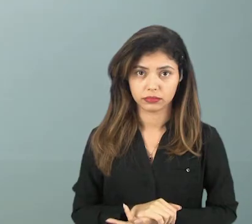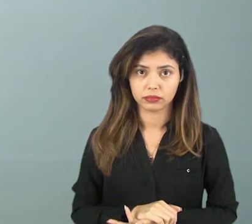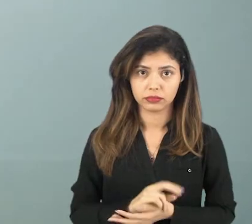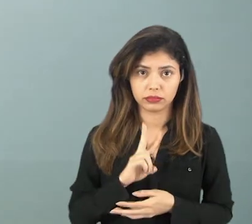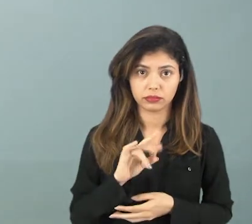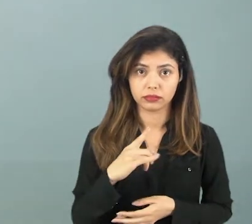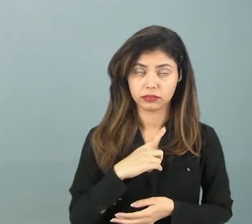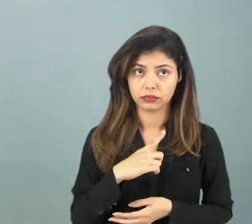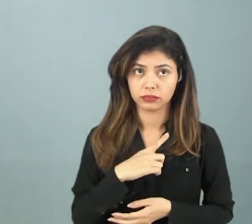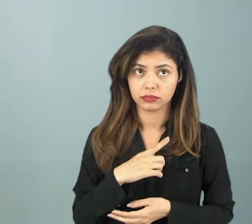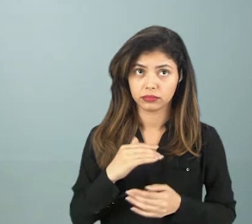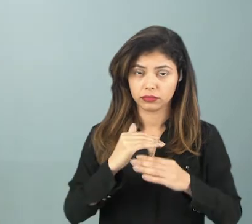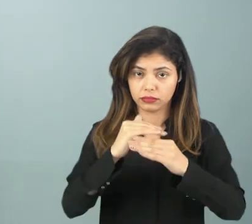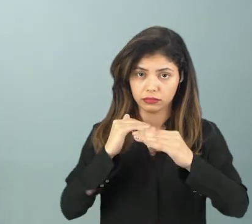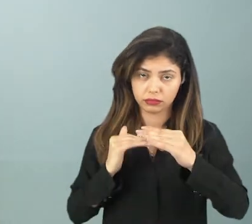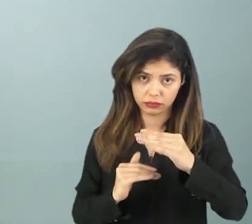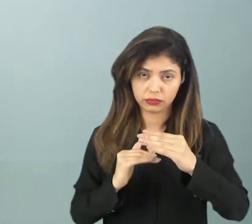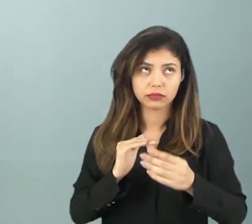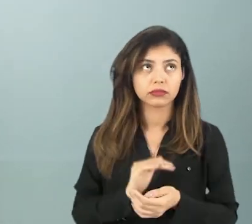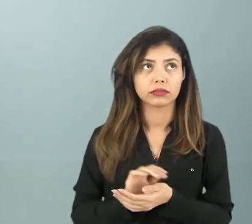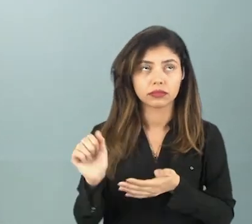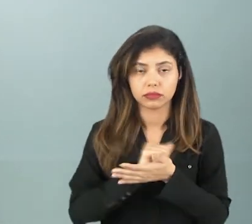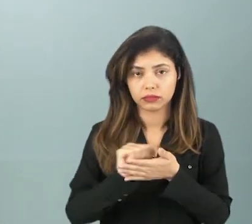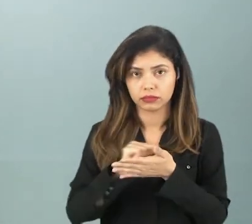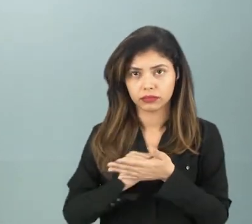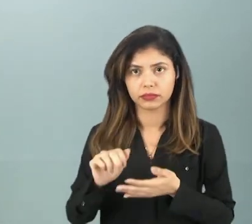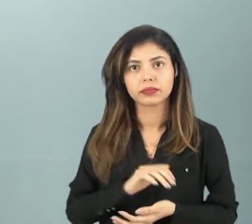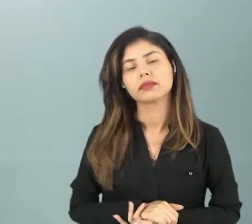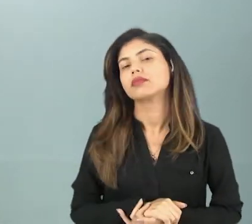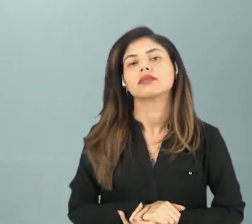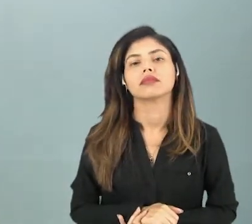vai ficar embaixo. Deixa eu apagar aqui.